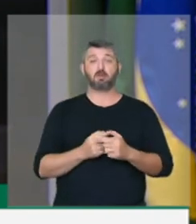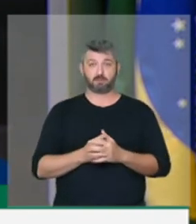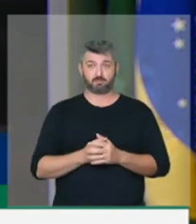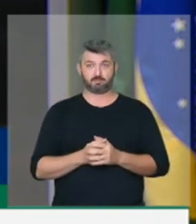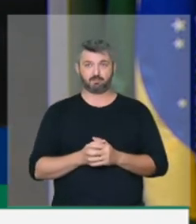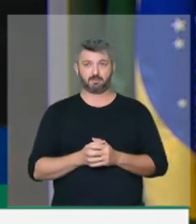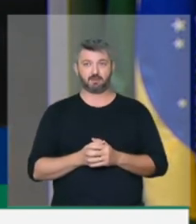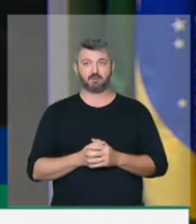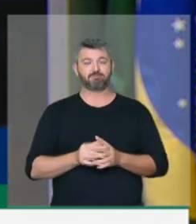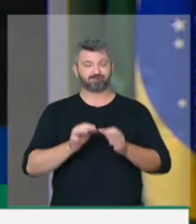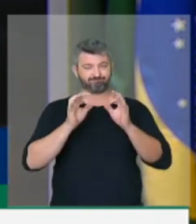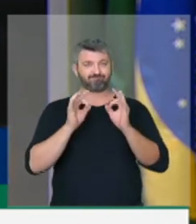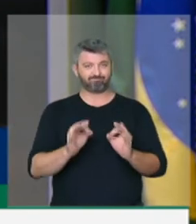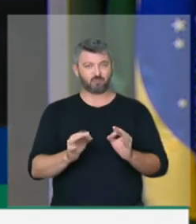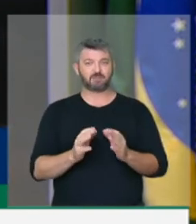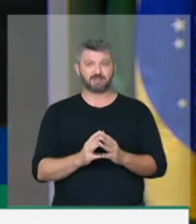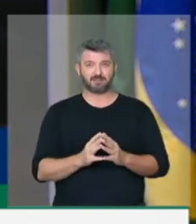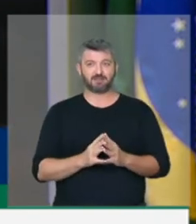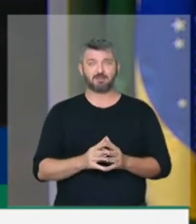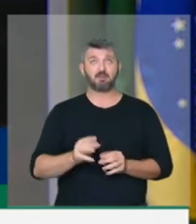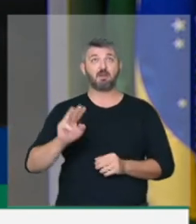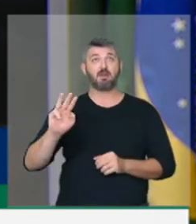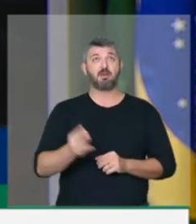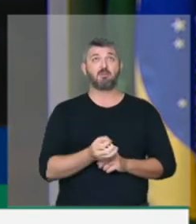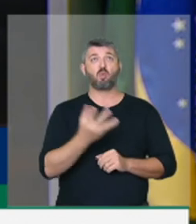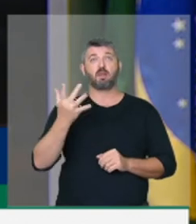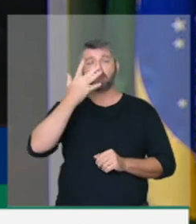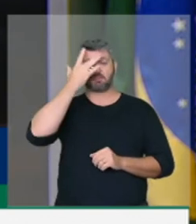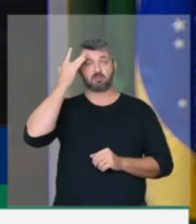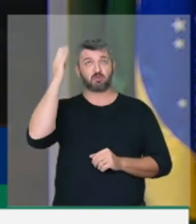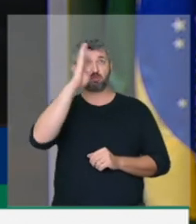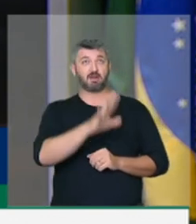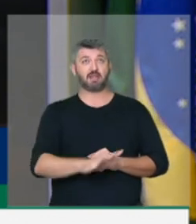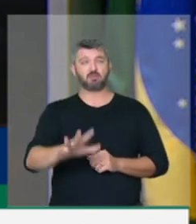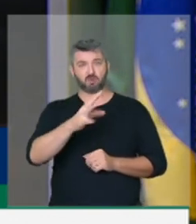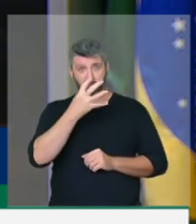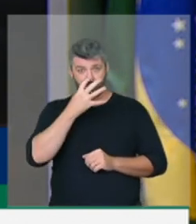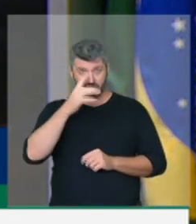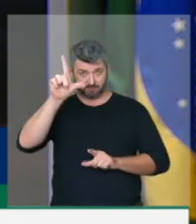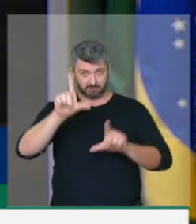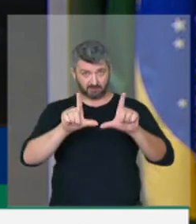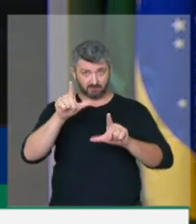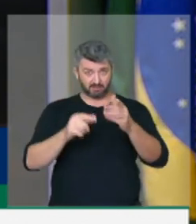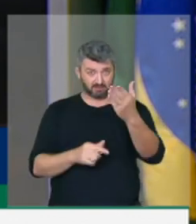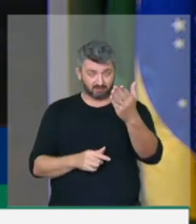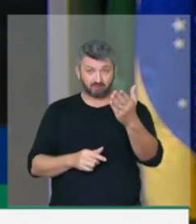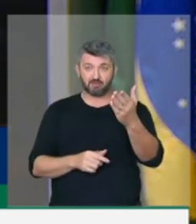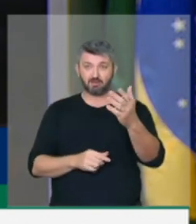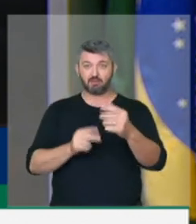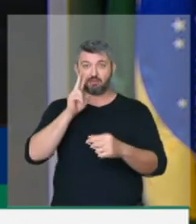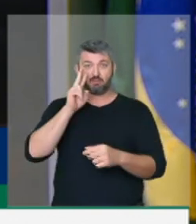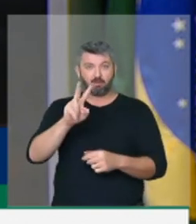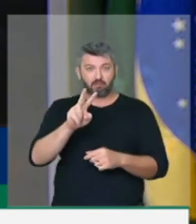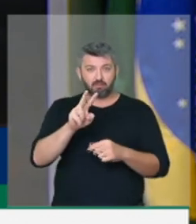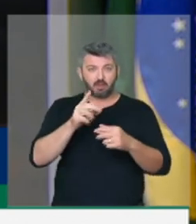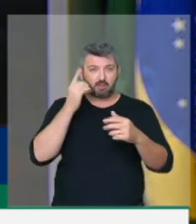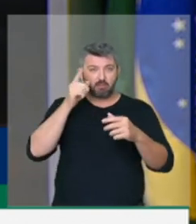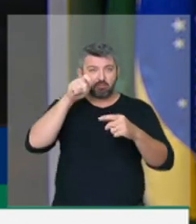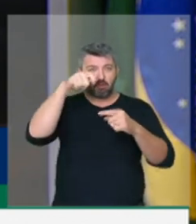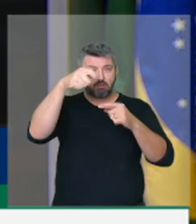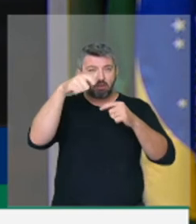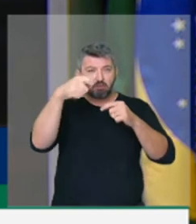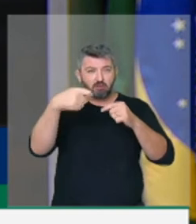tenho certeza absoluta, os milhões e milhões de brasileiros que estão nesse momento nos assistindo irão checar deputado a deputado de